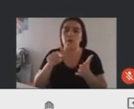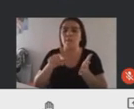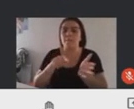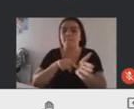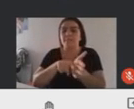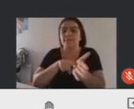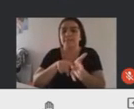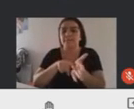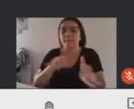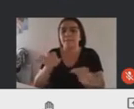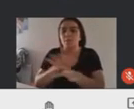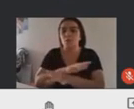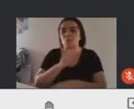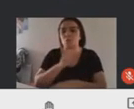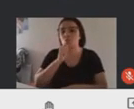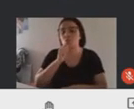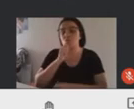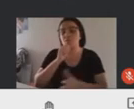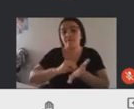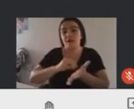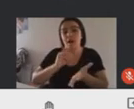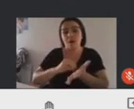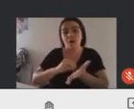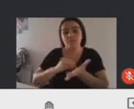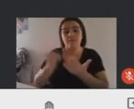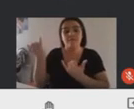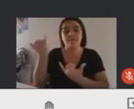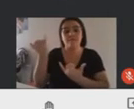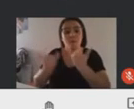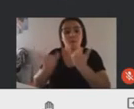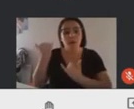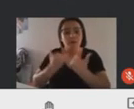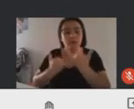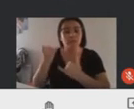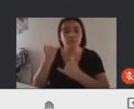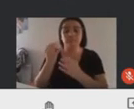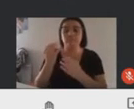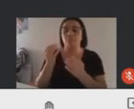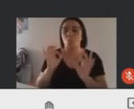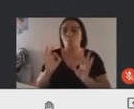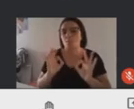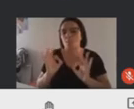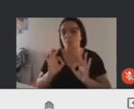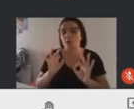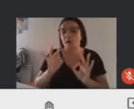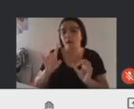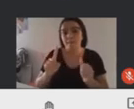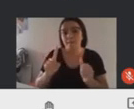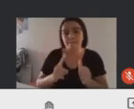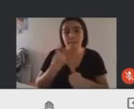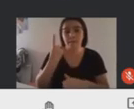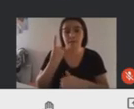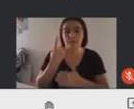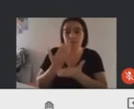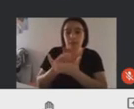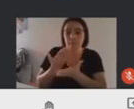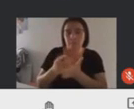verdade, nós não temos nenhum dados sobre esses elementos. Então esse é o primeiro trabalho que a gente